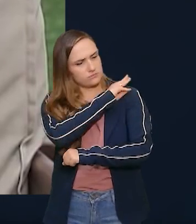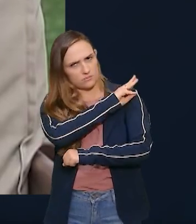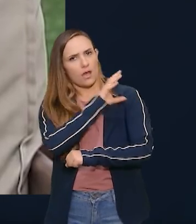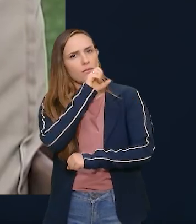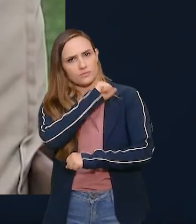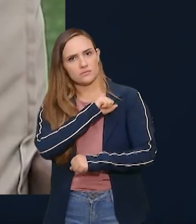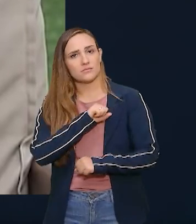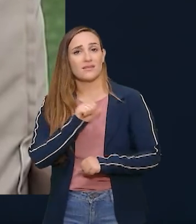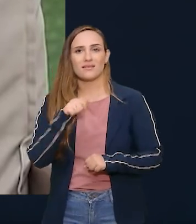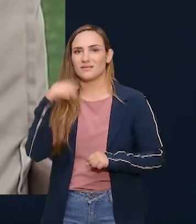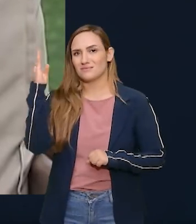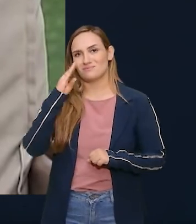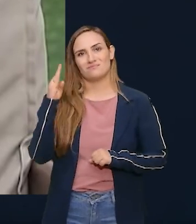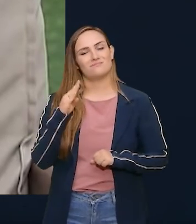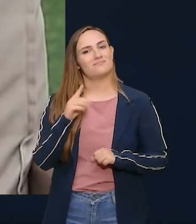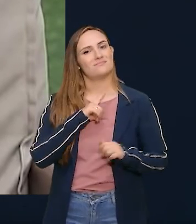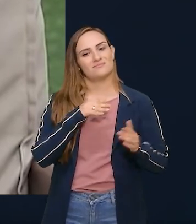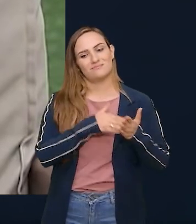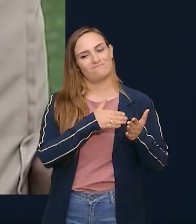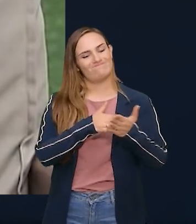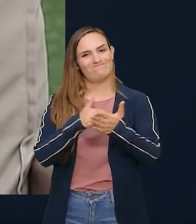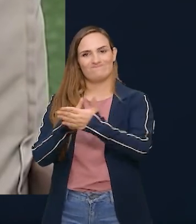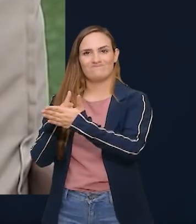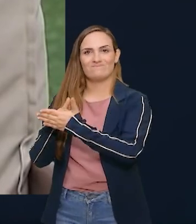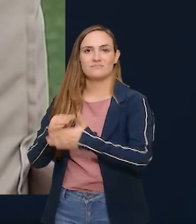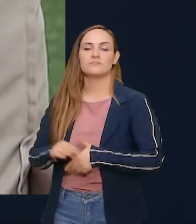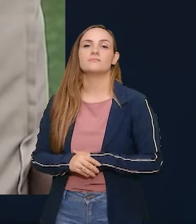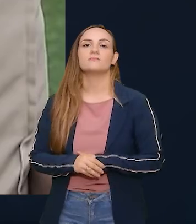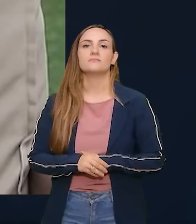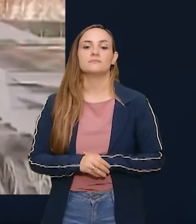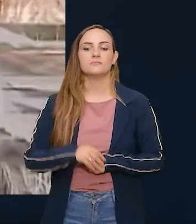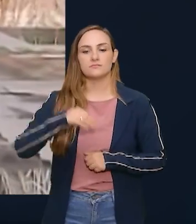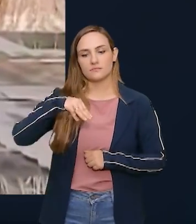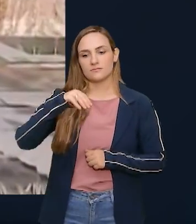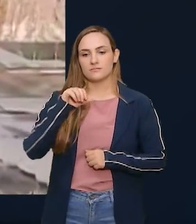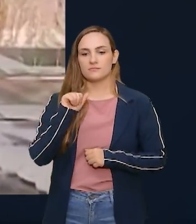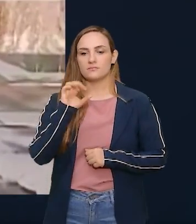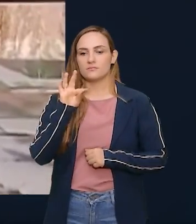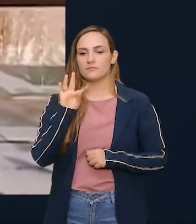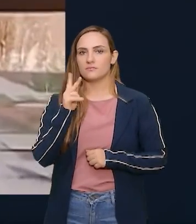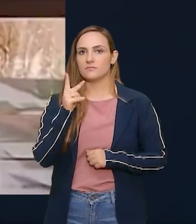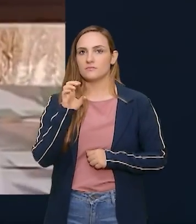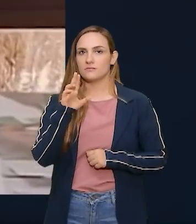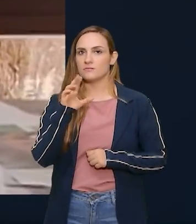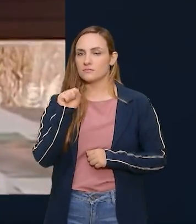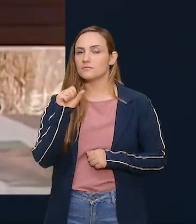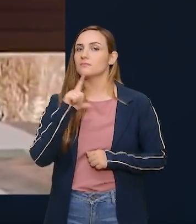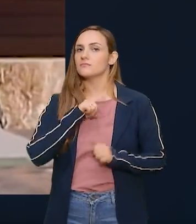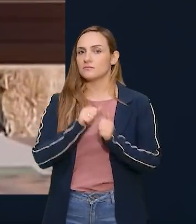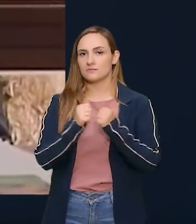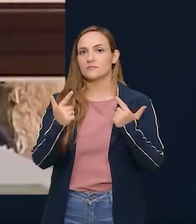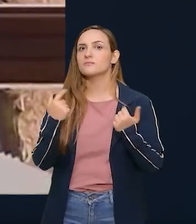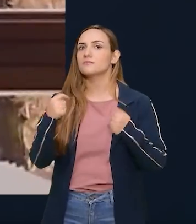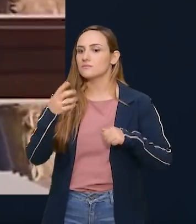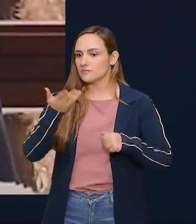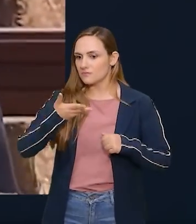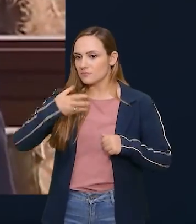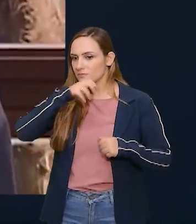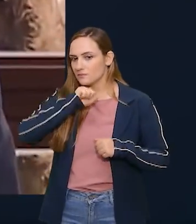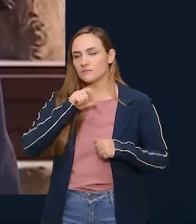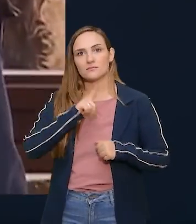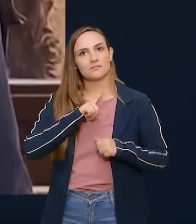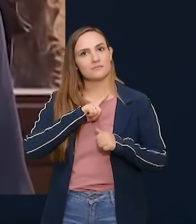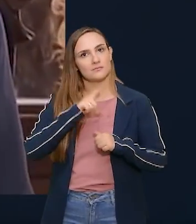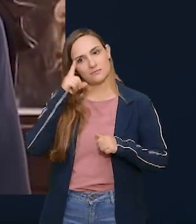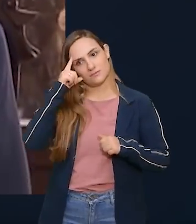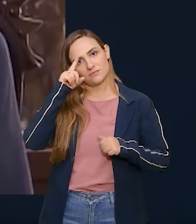acelerada nos seus estudos. Aqui no Brasil a gente encontra muitos entraves. O Matheus teve sorte e também precisou correr contra o tempo.